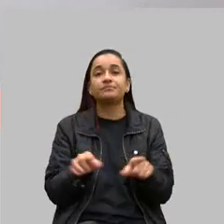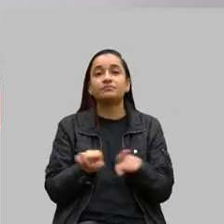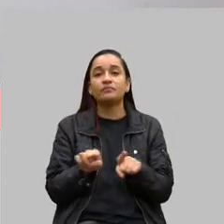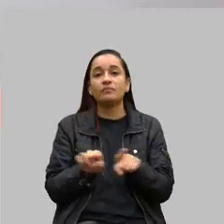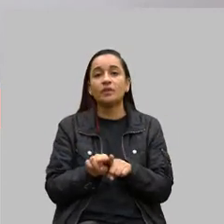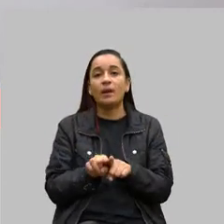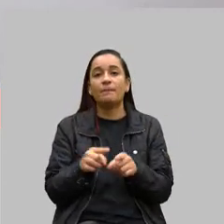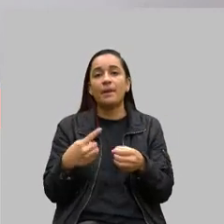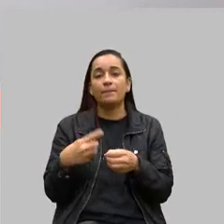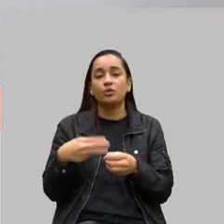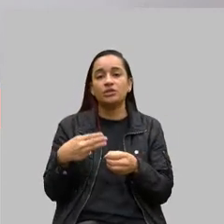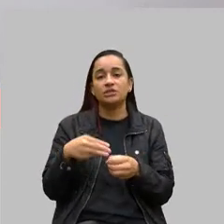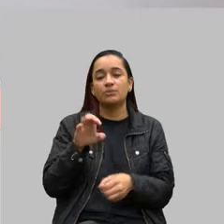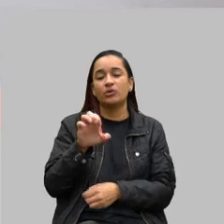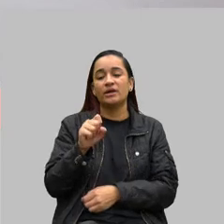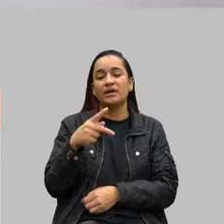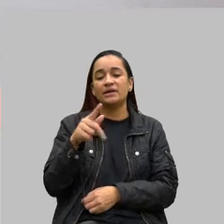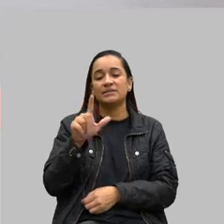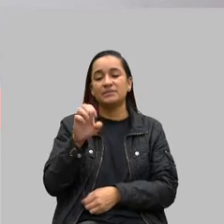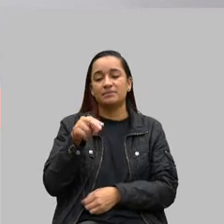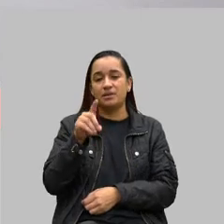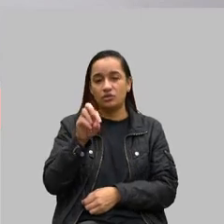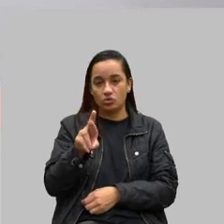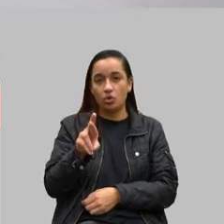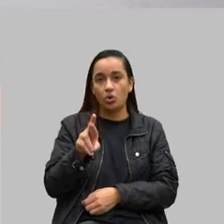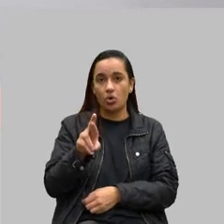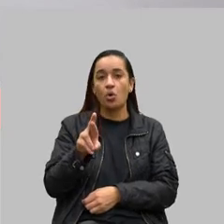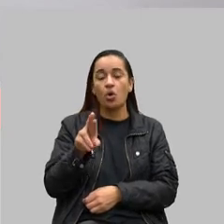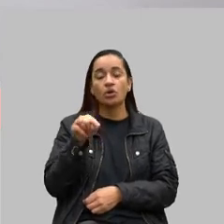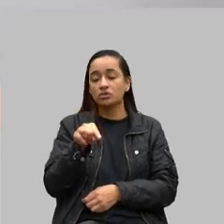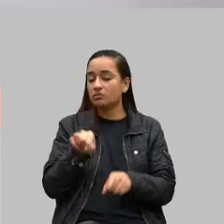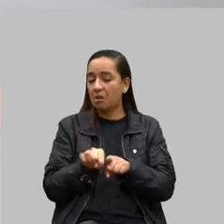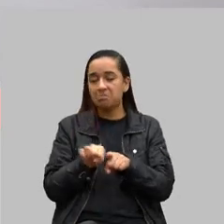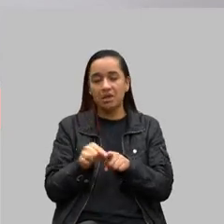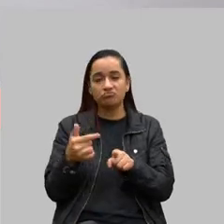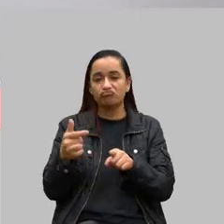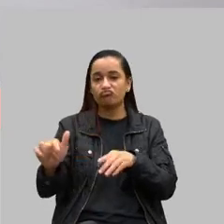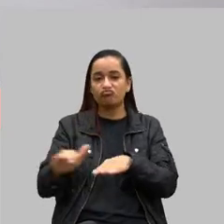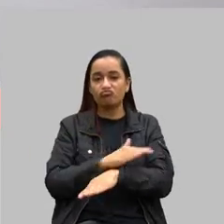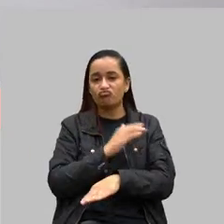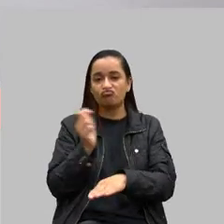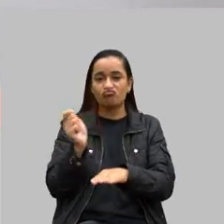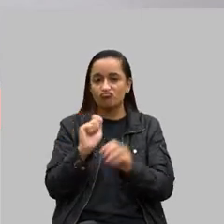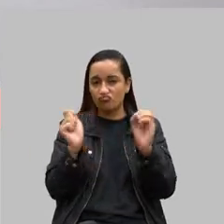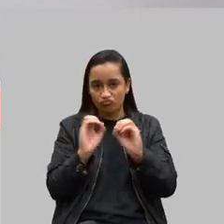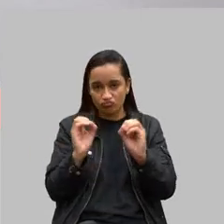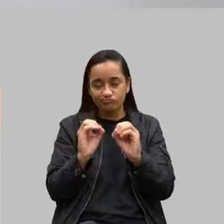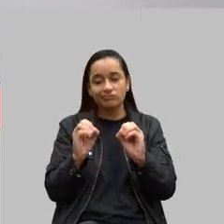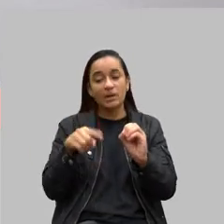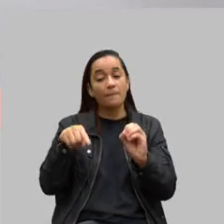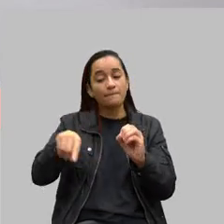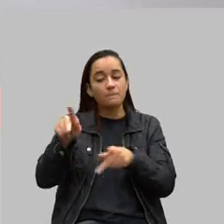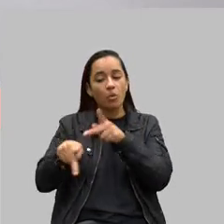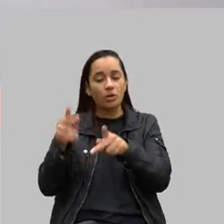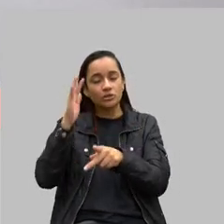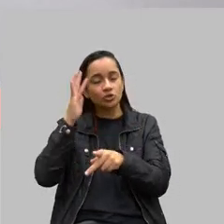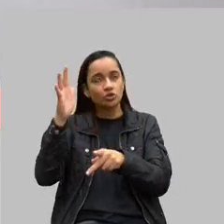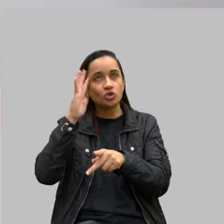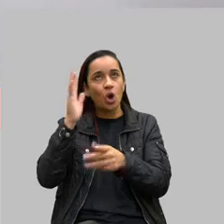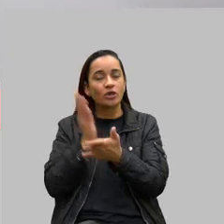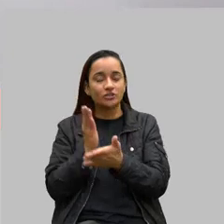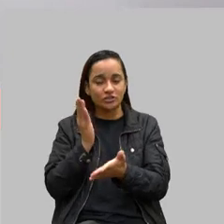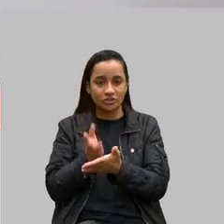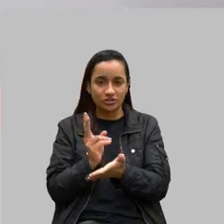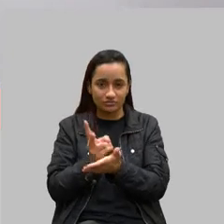esplendor ao distrito de Calisto ali que a gente precisa dessa faixa o pessoal sonha com isso há muito tempo temos aqui como já foi